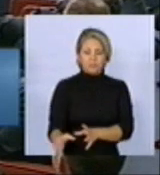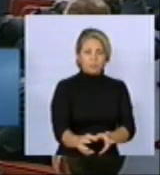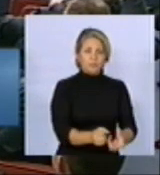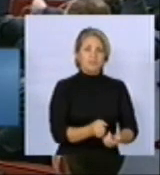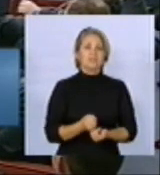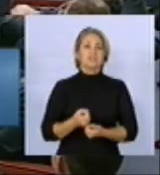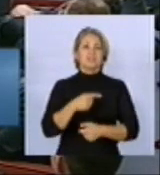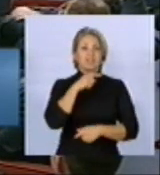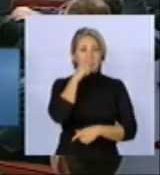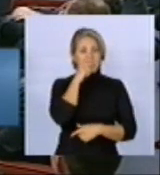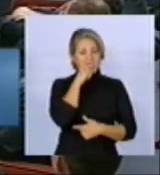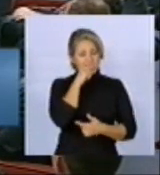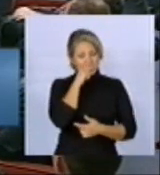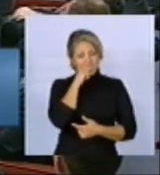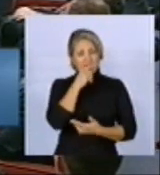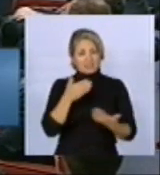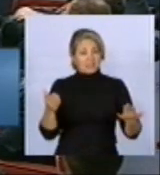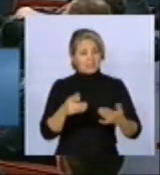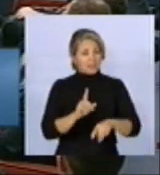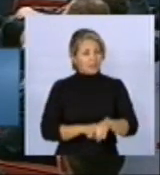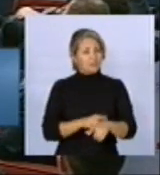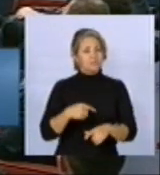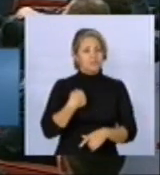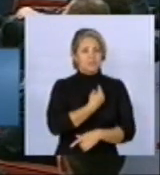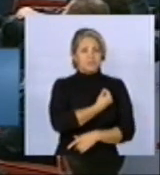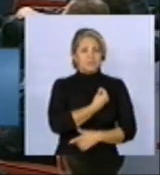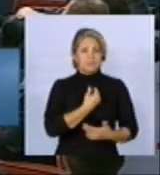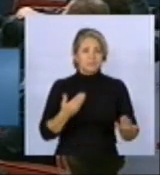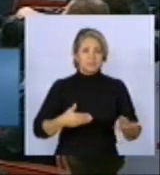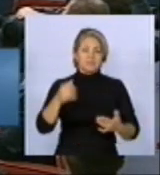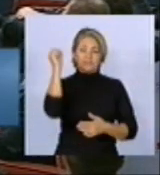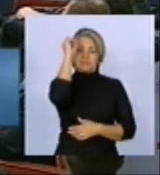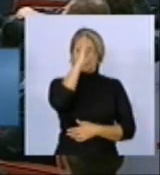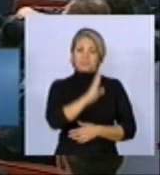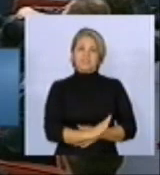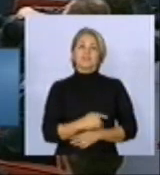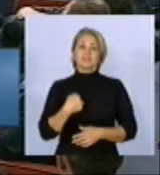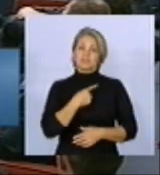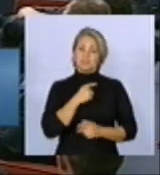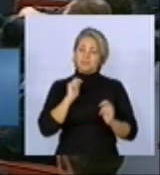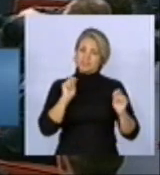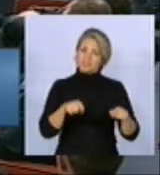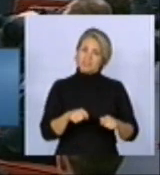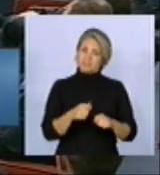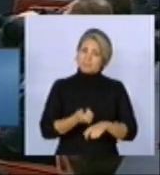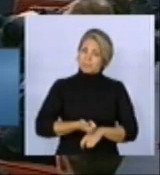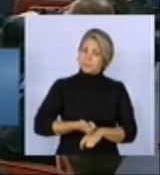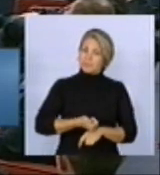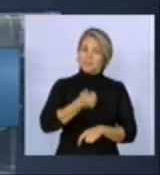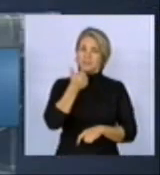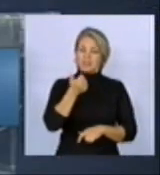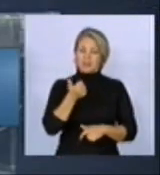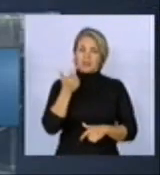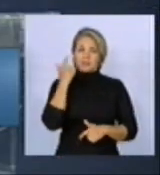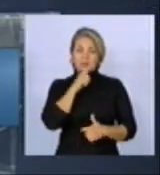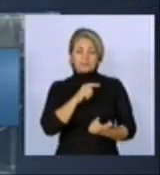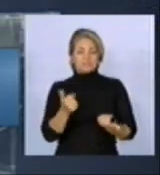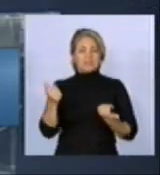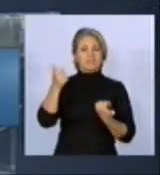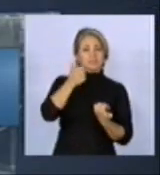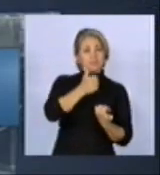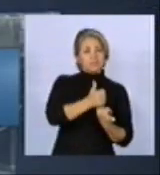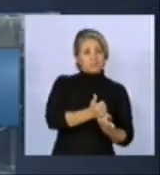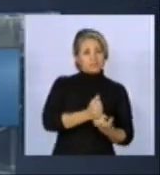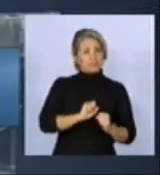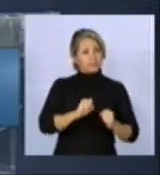todo né E que no momento que a gente vive hoje no país a gente tem condições mais favoráveis para encaixar para requalificar essa